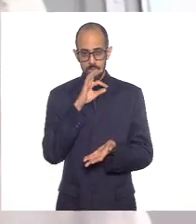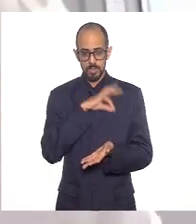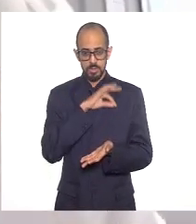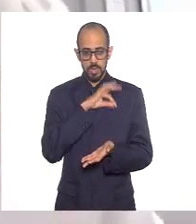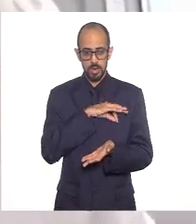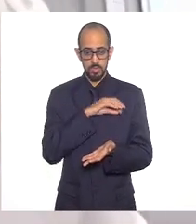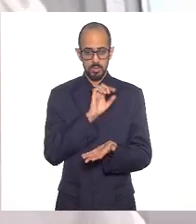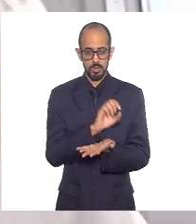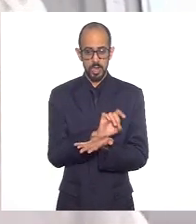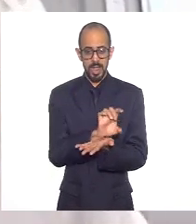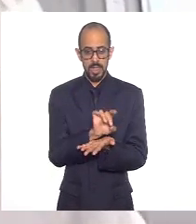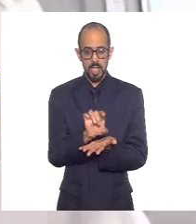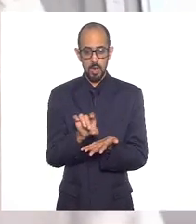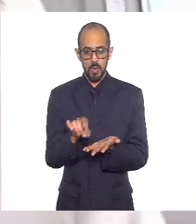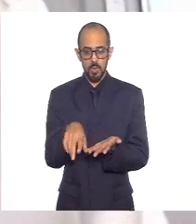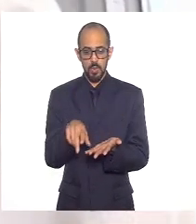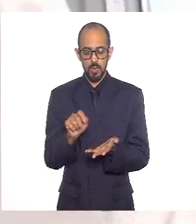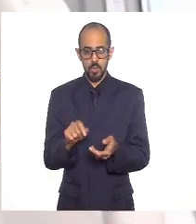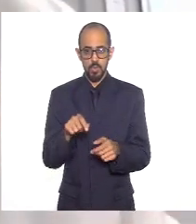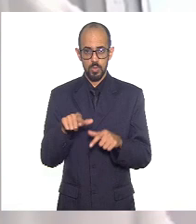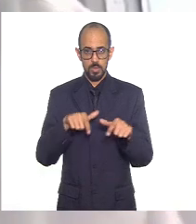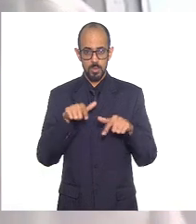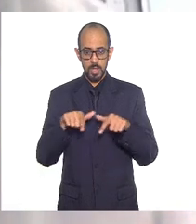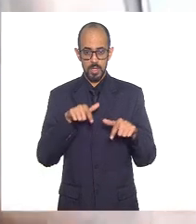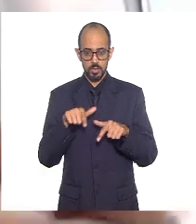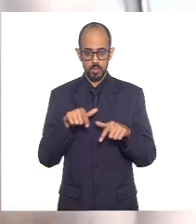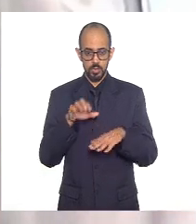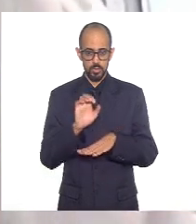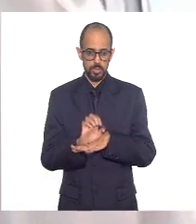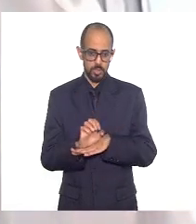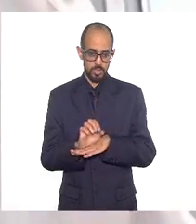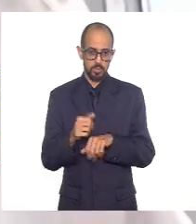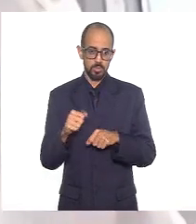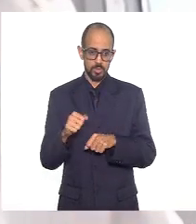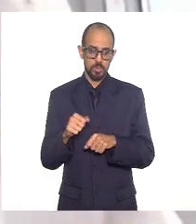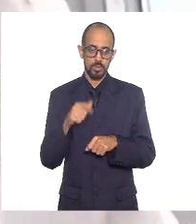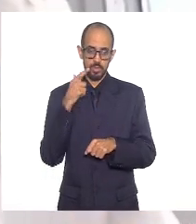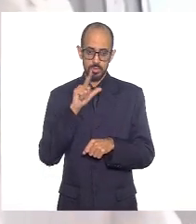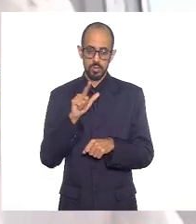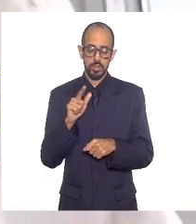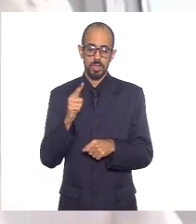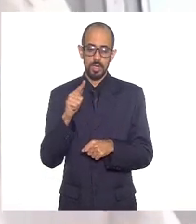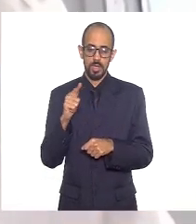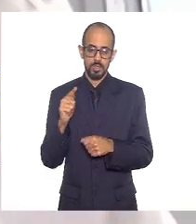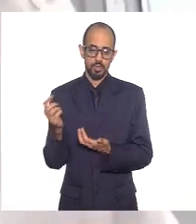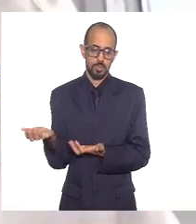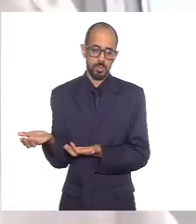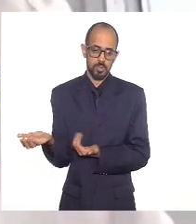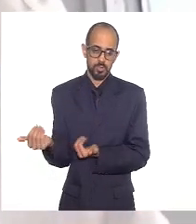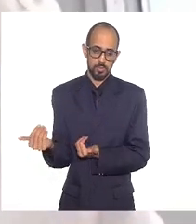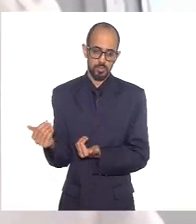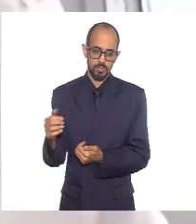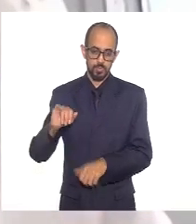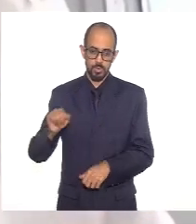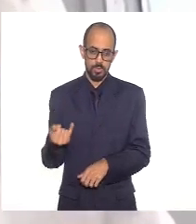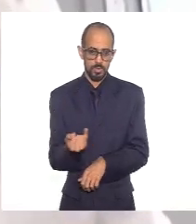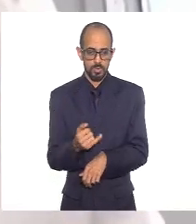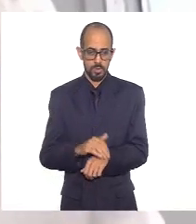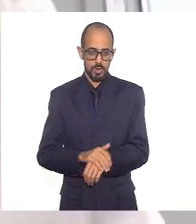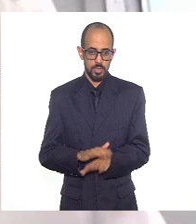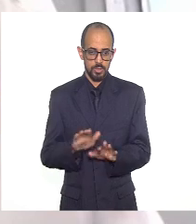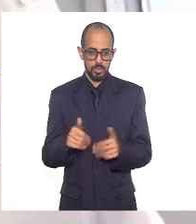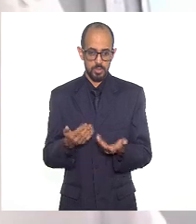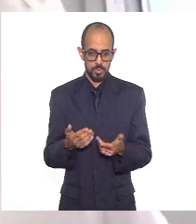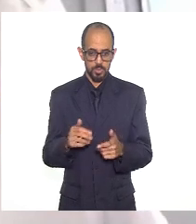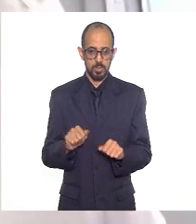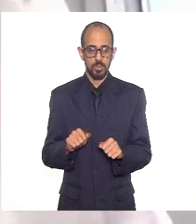cada trabalhador aqui do nosso Estado e que precisa garantir a juventude oportunizada. Então, defendo